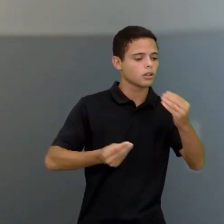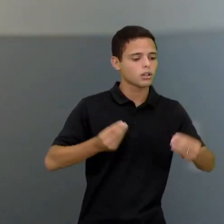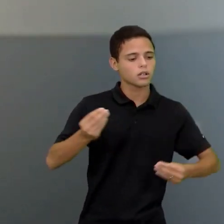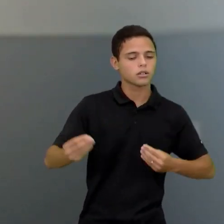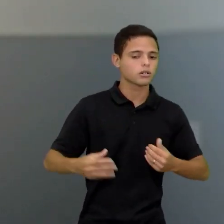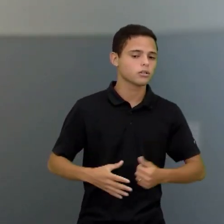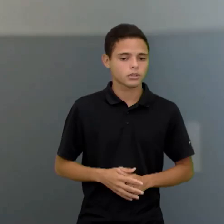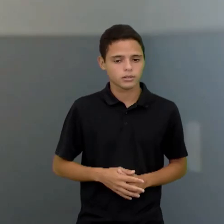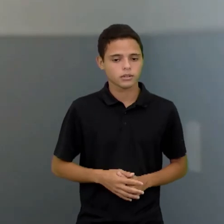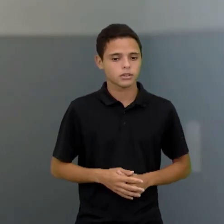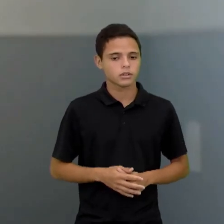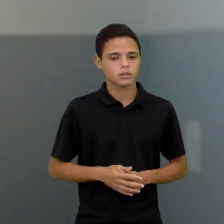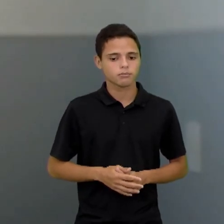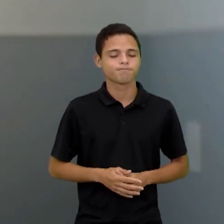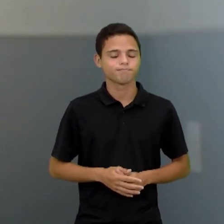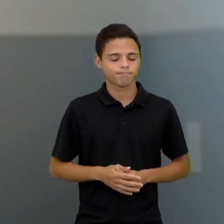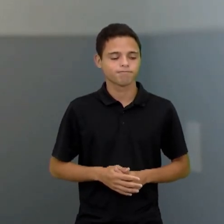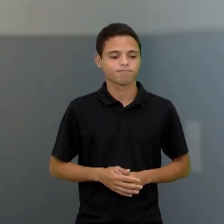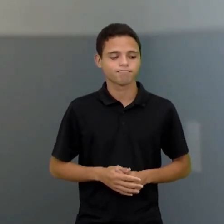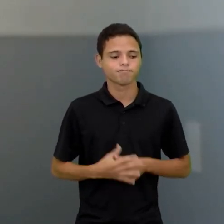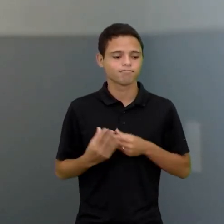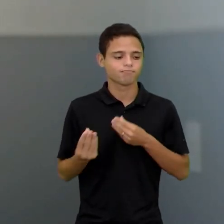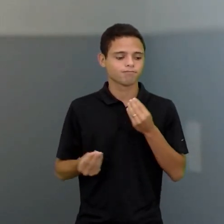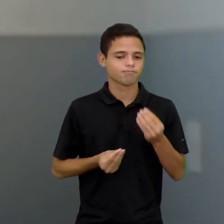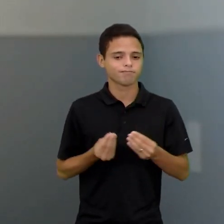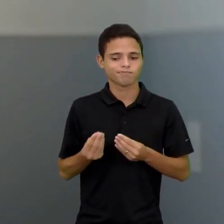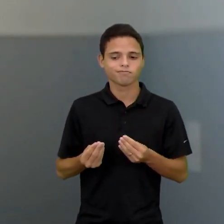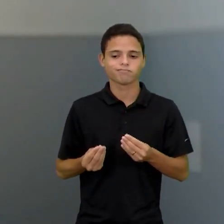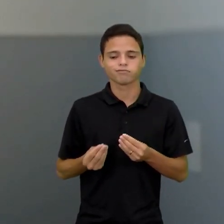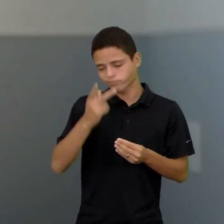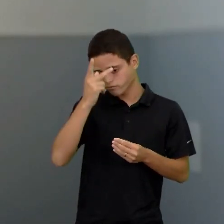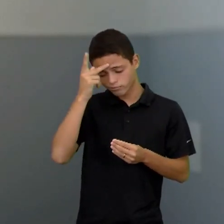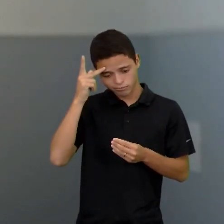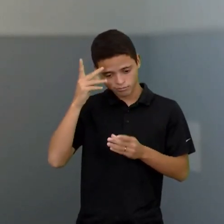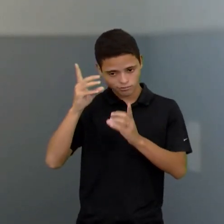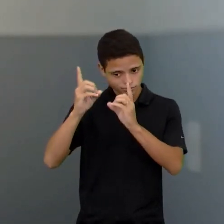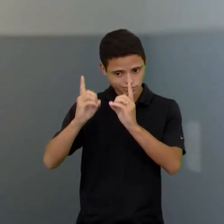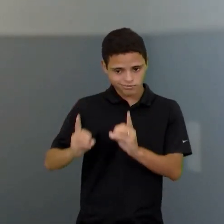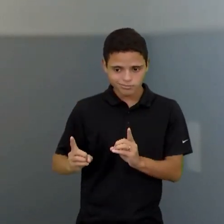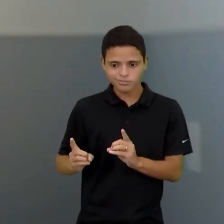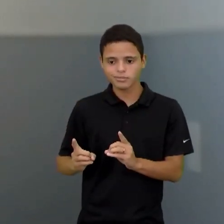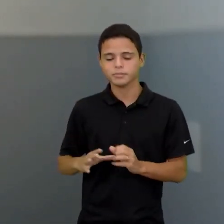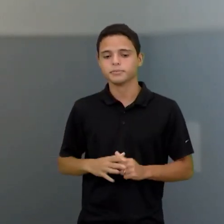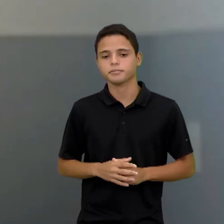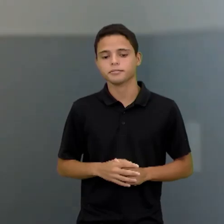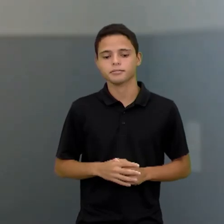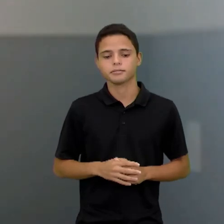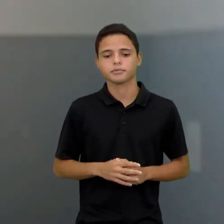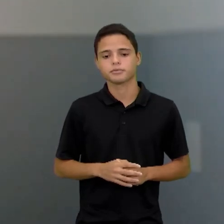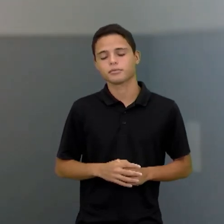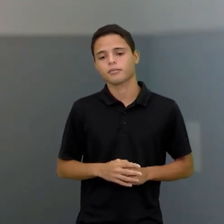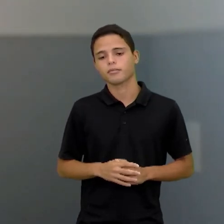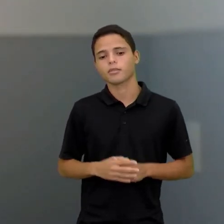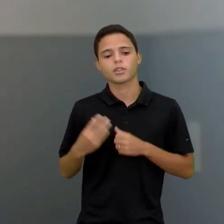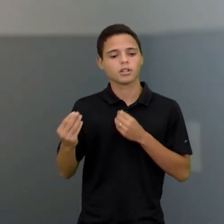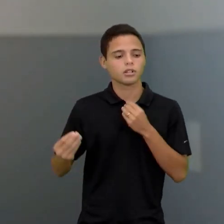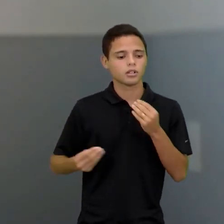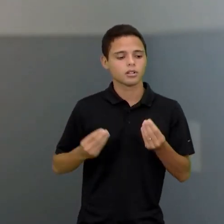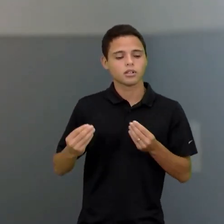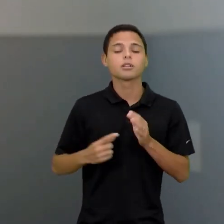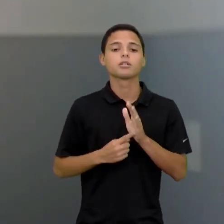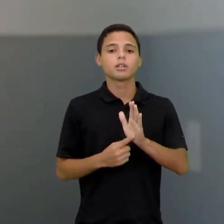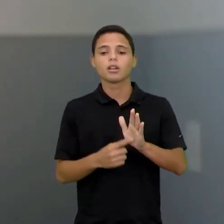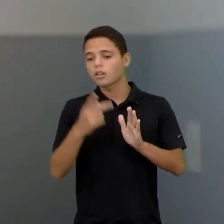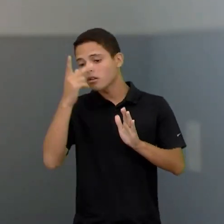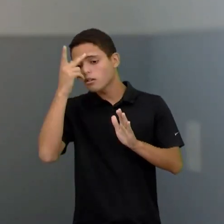comum, como estar interagindo com pessoas com outras deficiências, como mostrar para pessoas que a gente